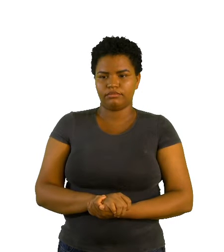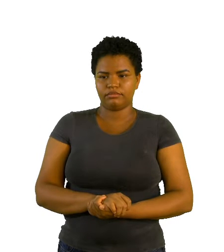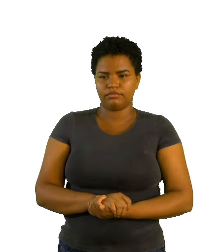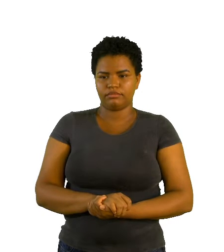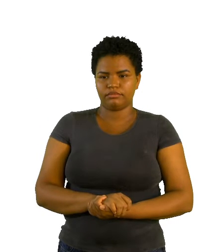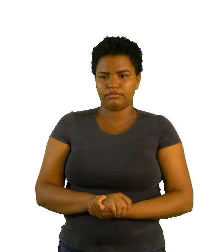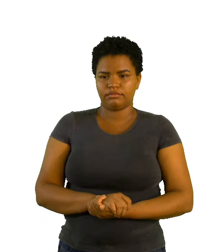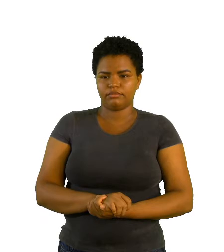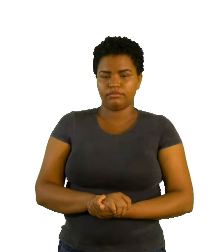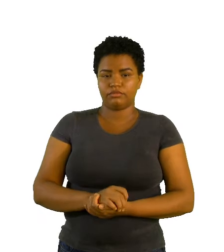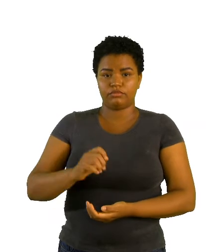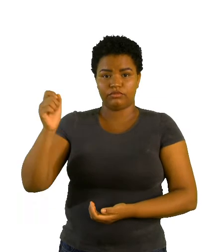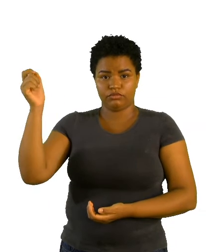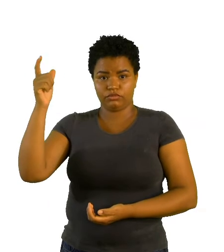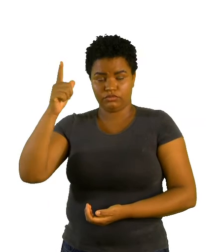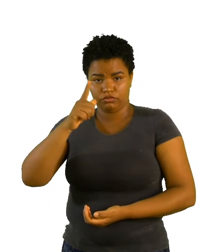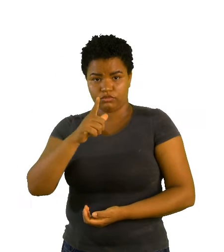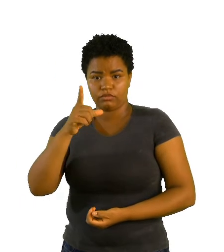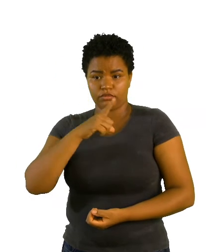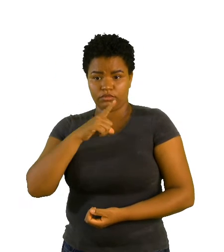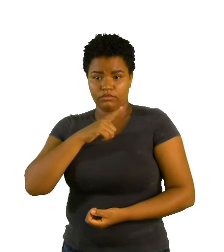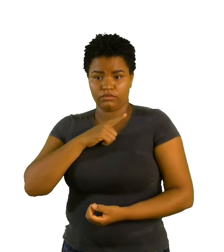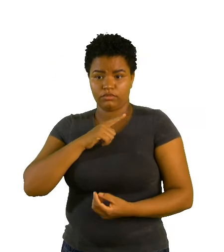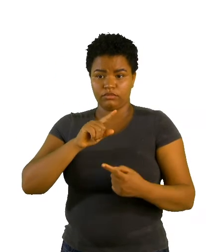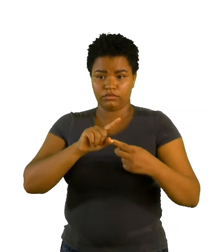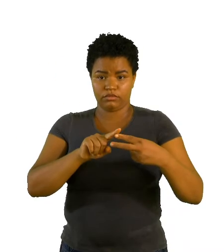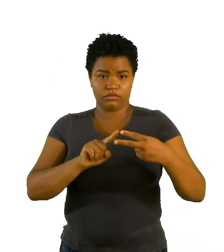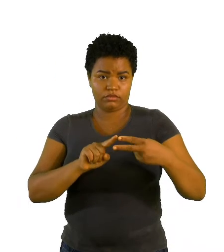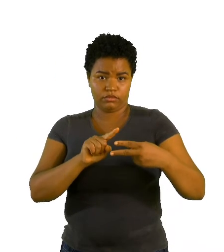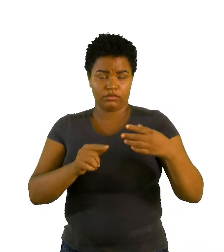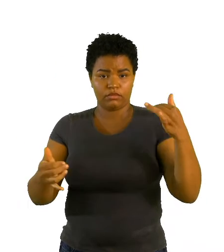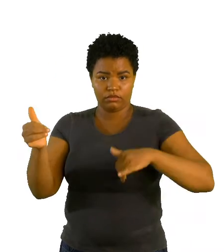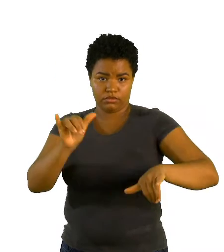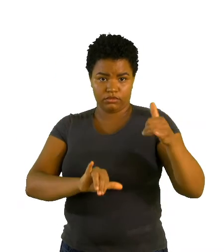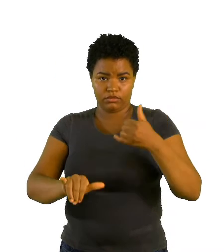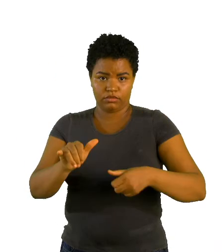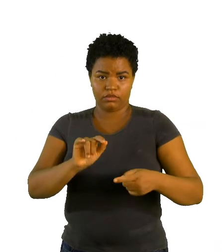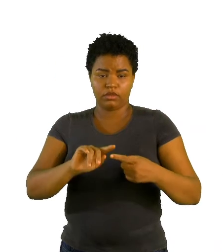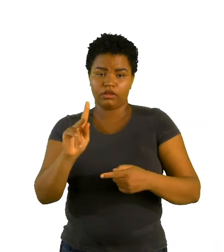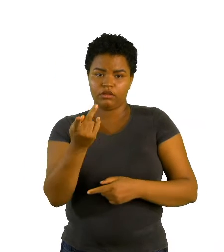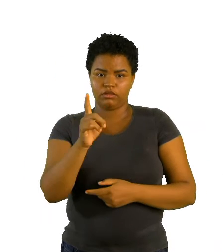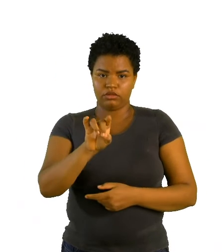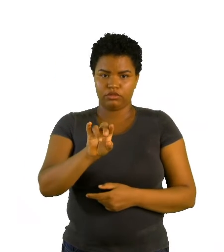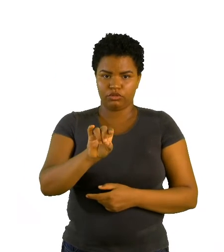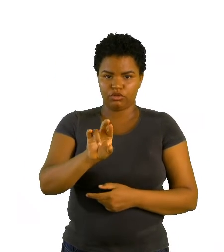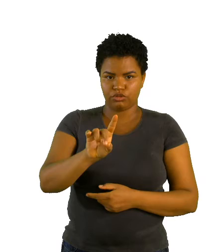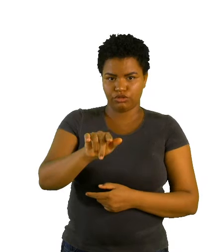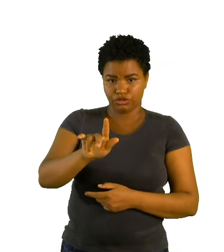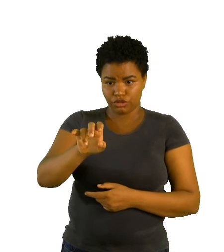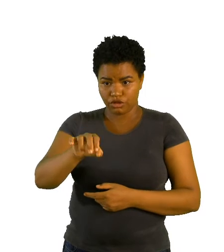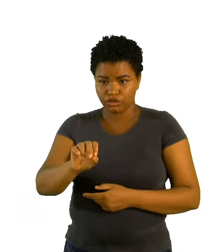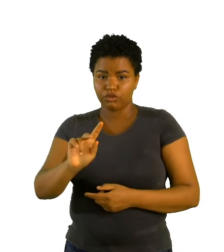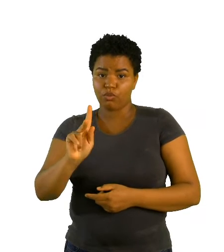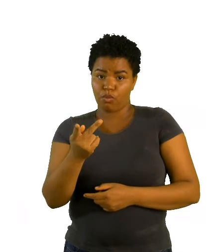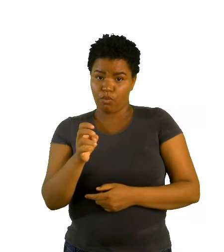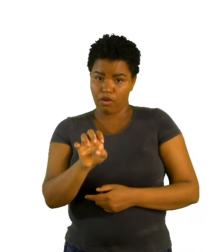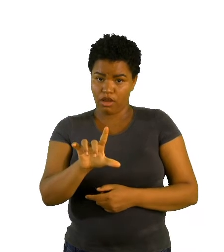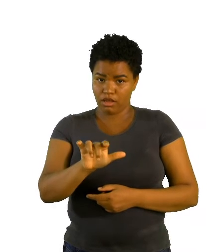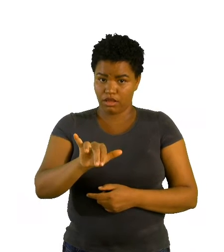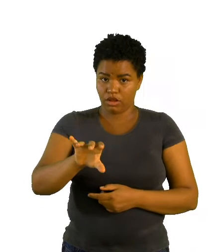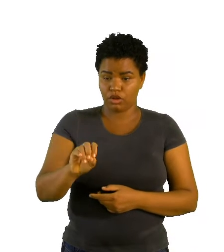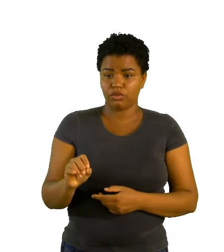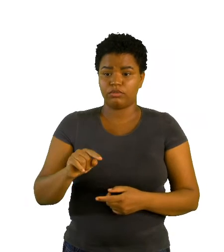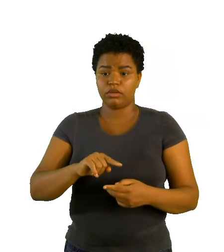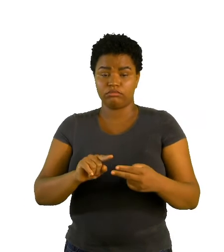Sol é composto principalmente de dois elementos químicos, o hidrogênio e o hélio. Esses dois elementos formam cerca